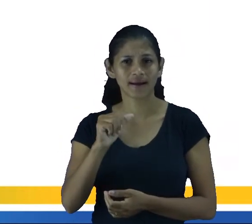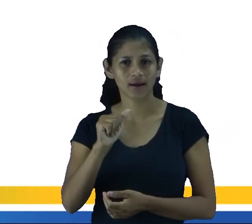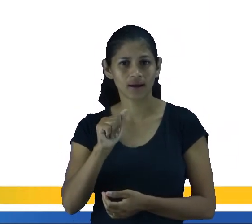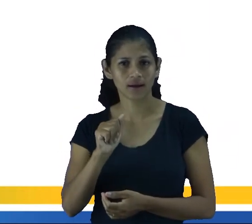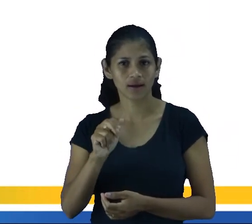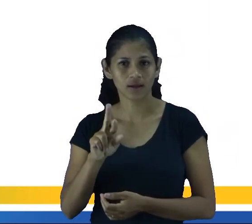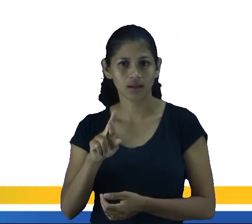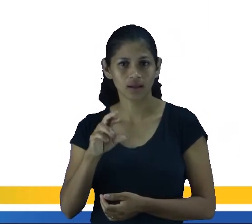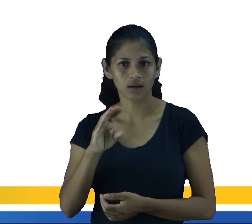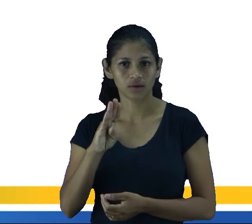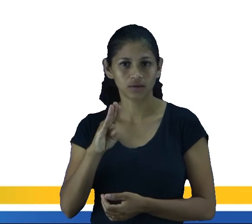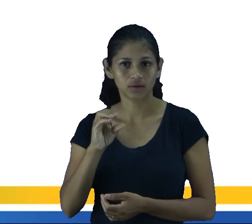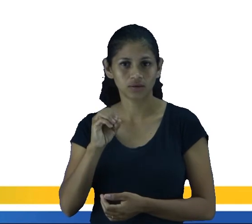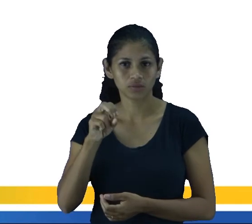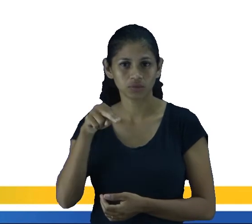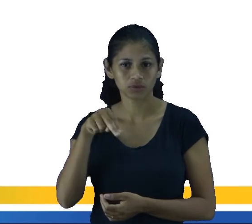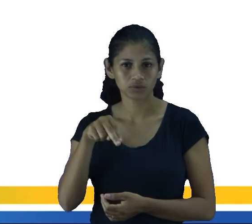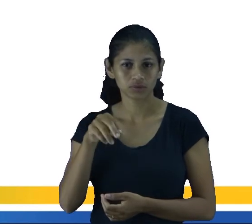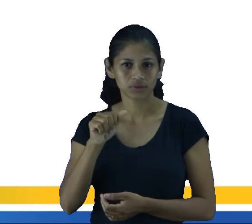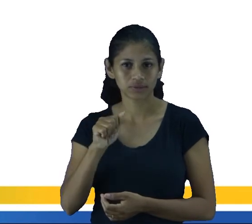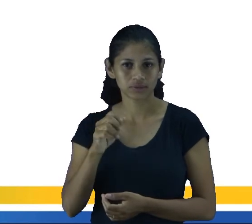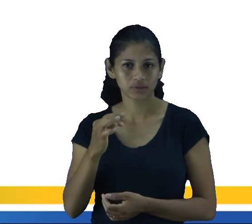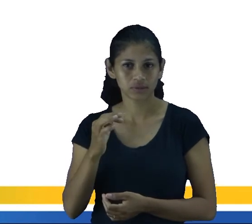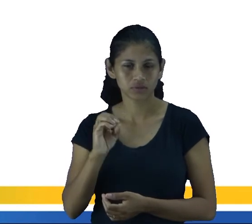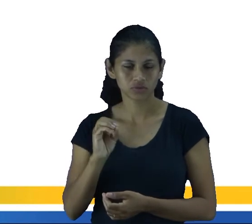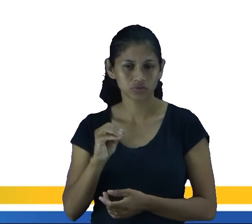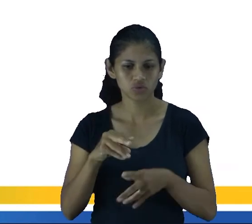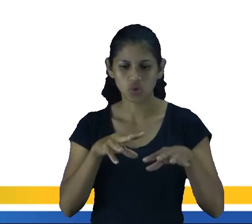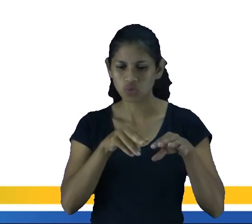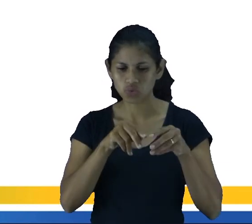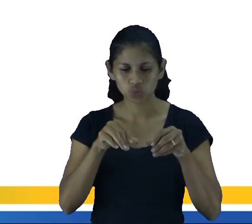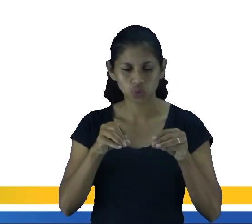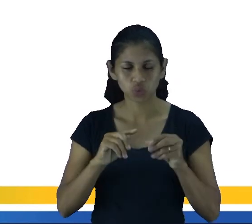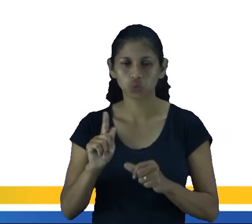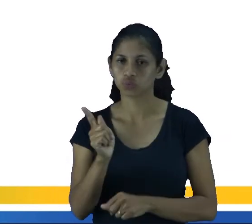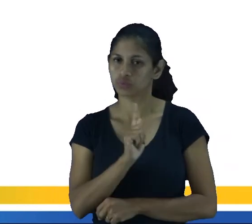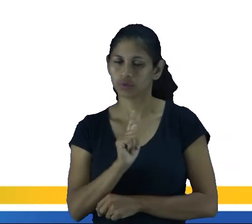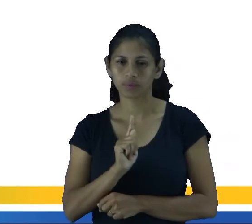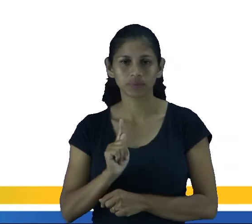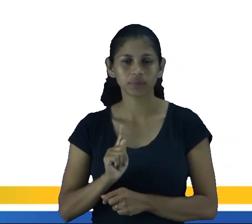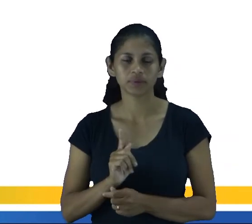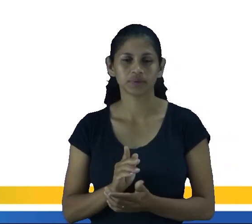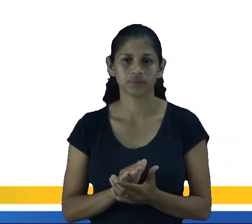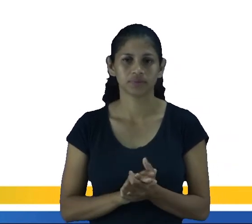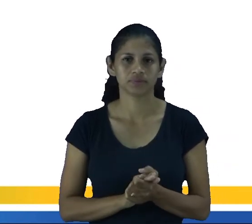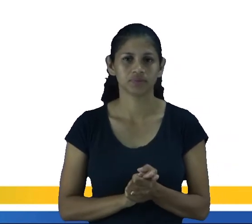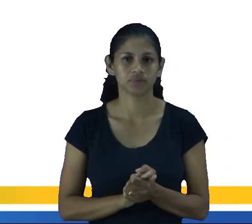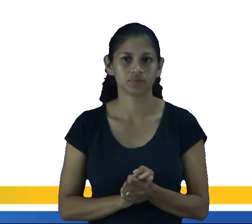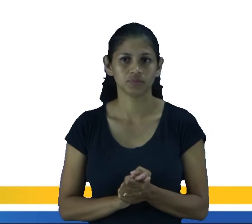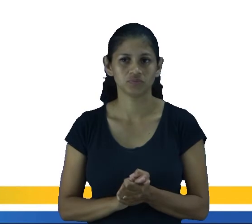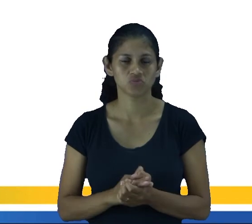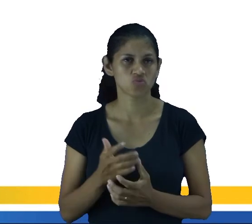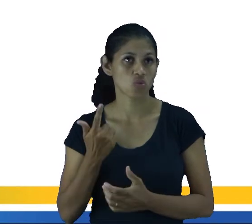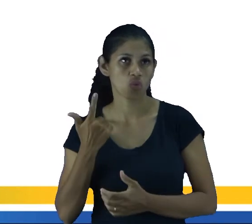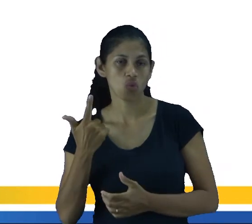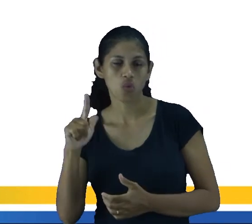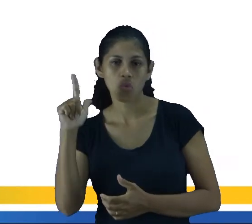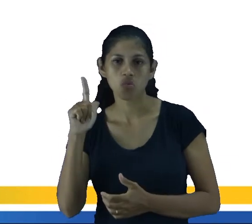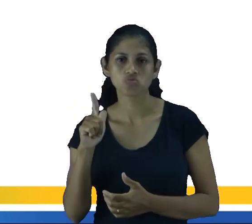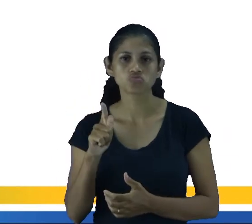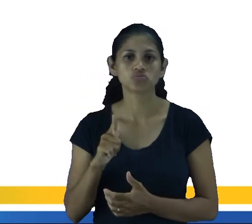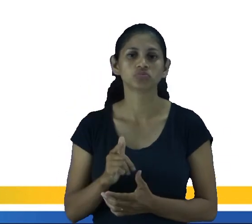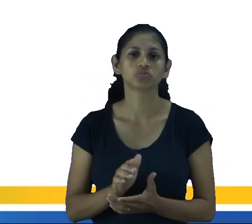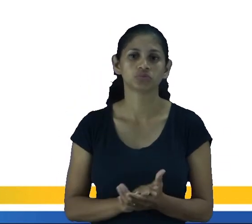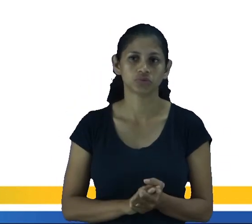ou fosfato ligado a metal alcalino vai ser solúvel. Se for com qualquer outro elemento, ele vai ser